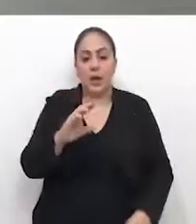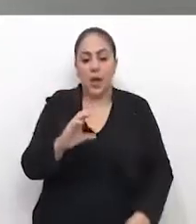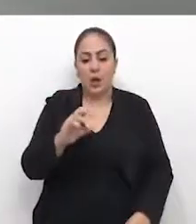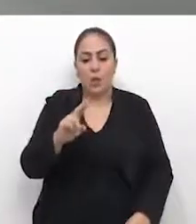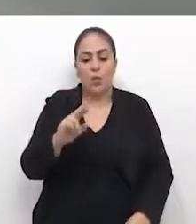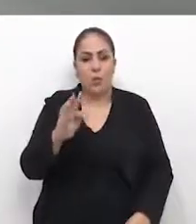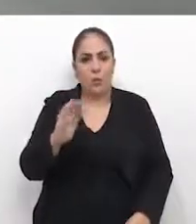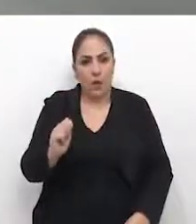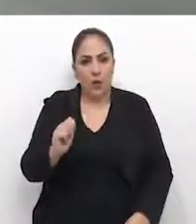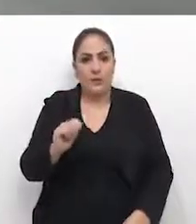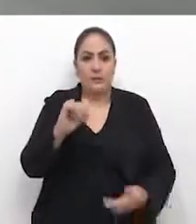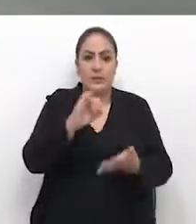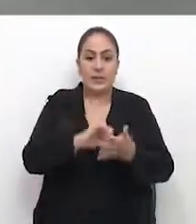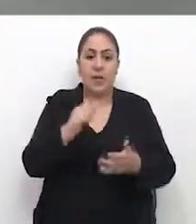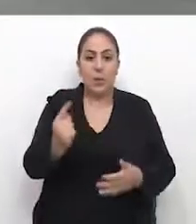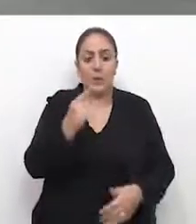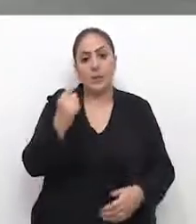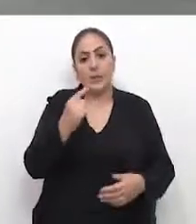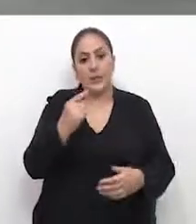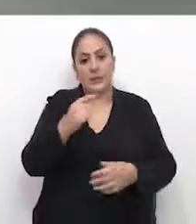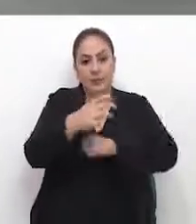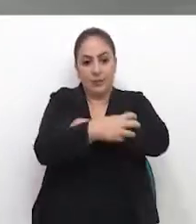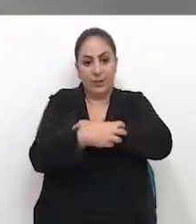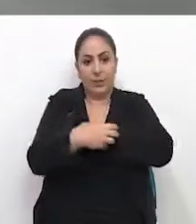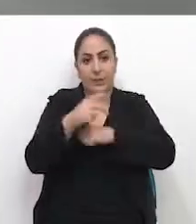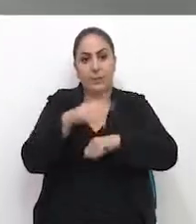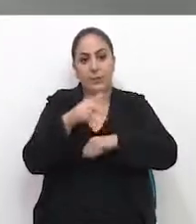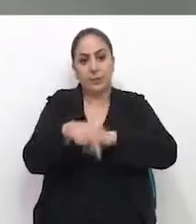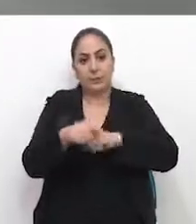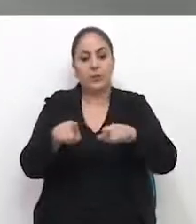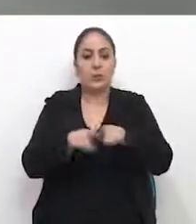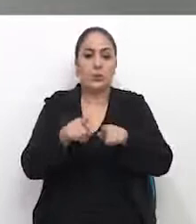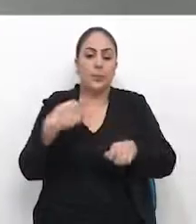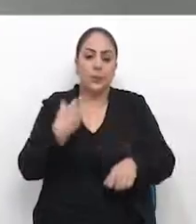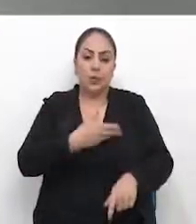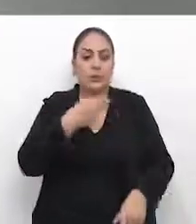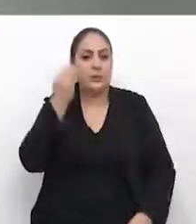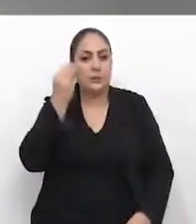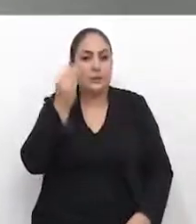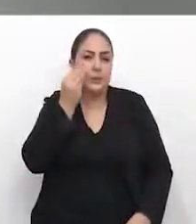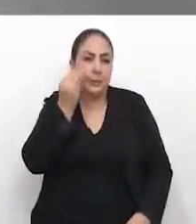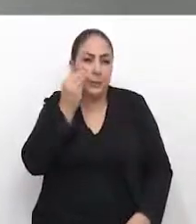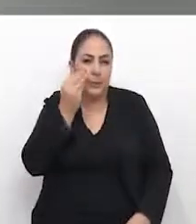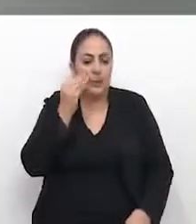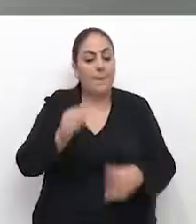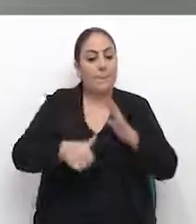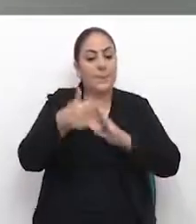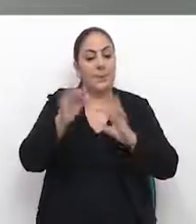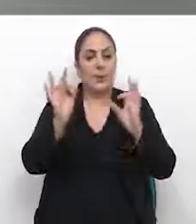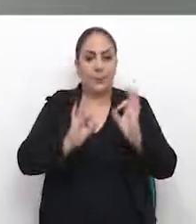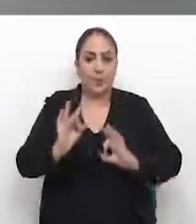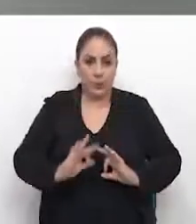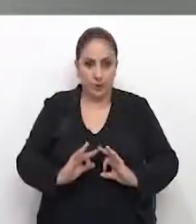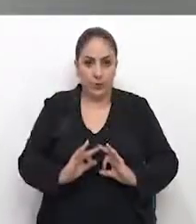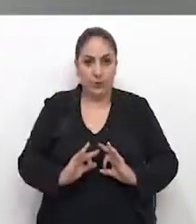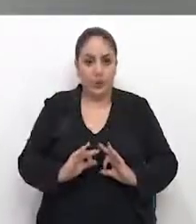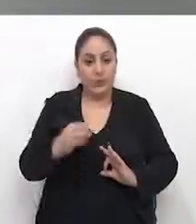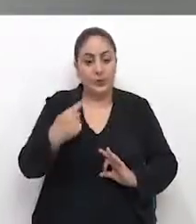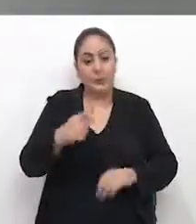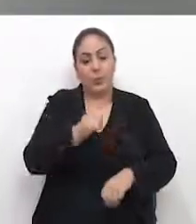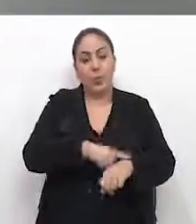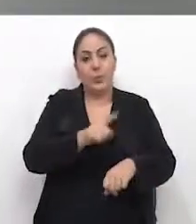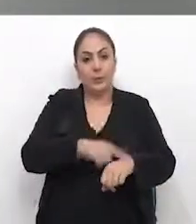CUFA, que é a central única de favelas aqui de Passo Fundo. Então, estamos experimentando esse primeiro